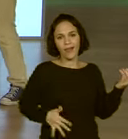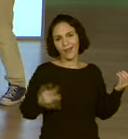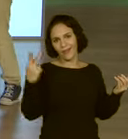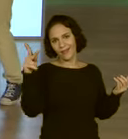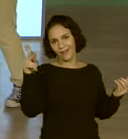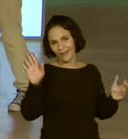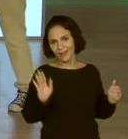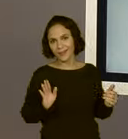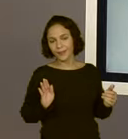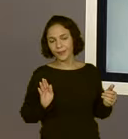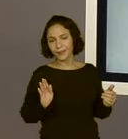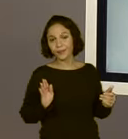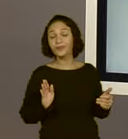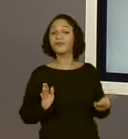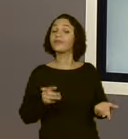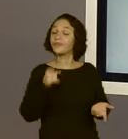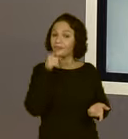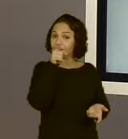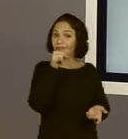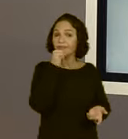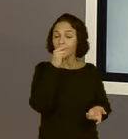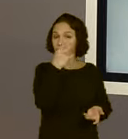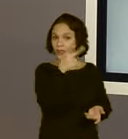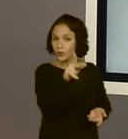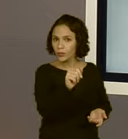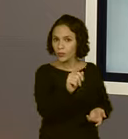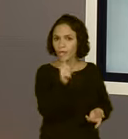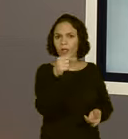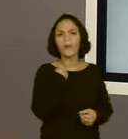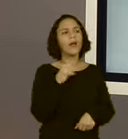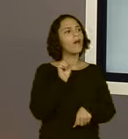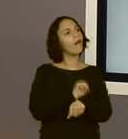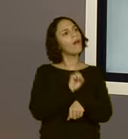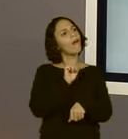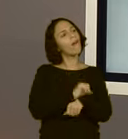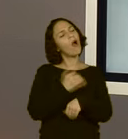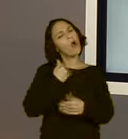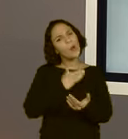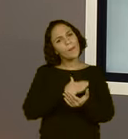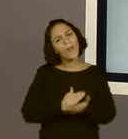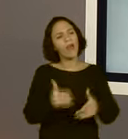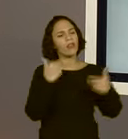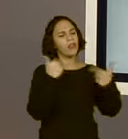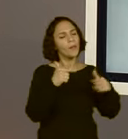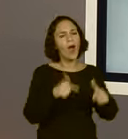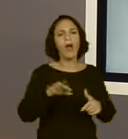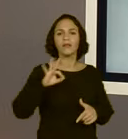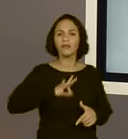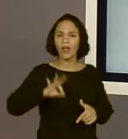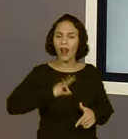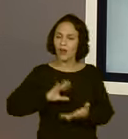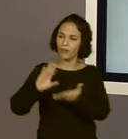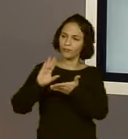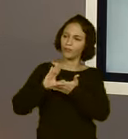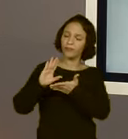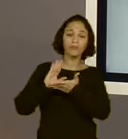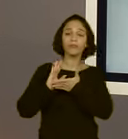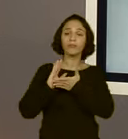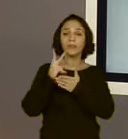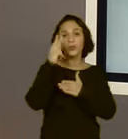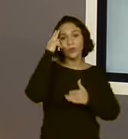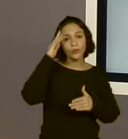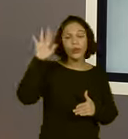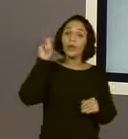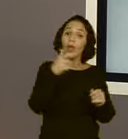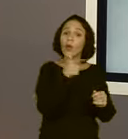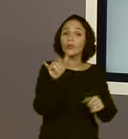né? Então, você não precisa esperar começar a trabalhar, começar a ganhar dinheiro para investir no seu